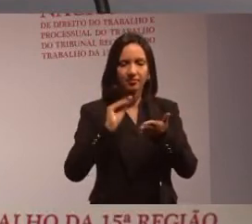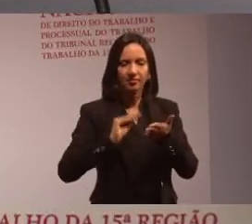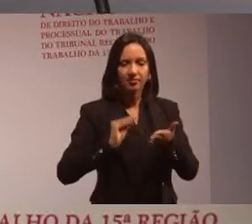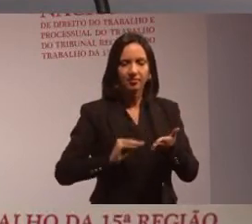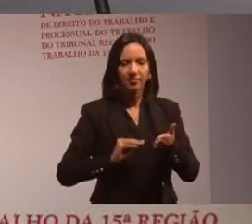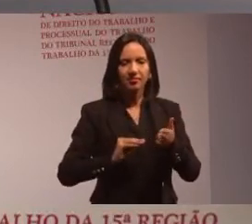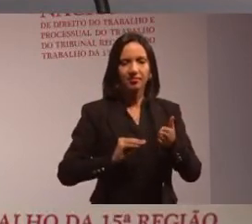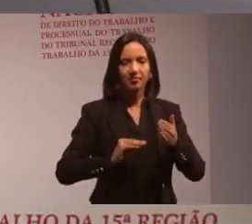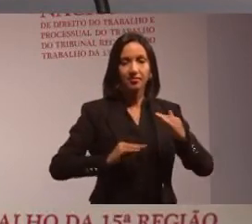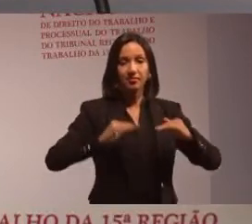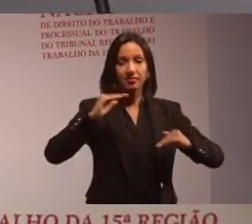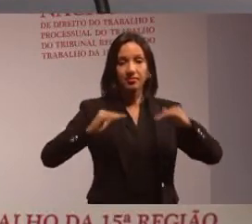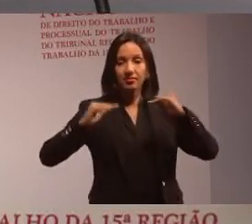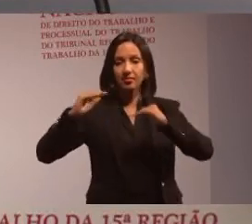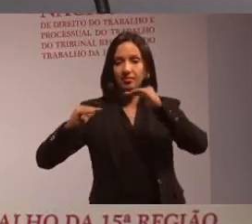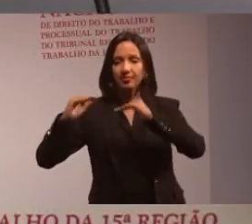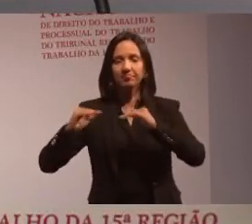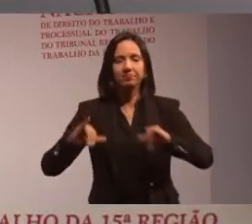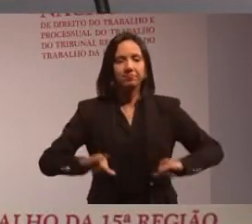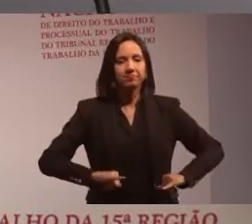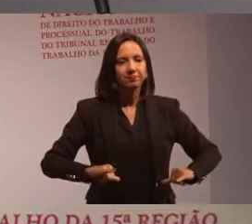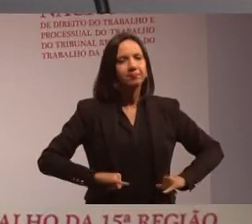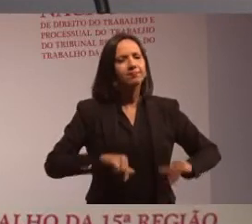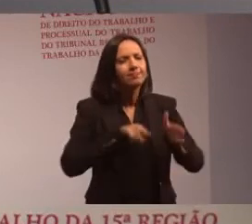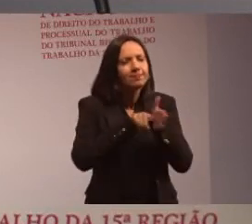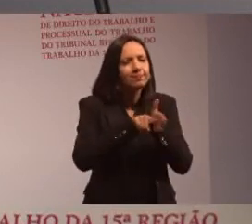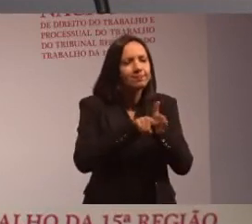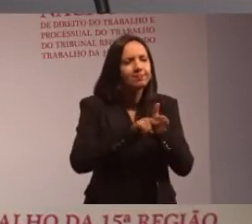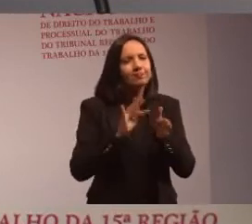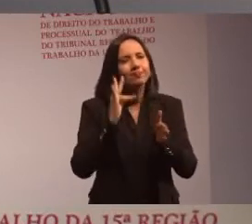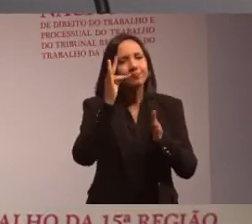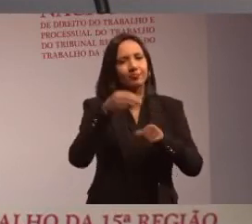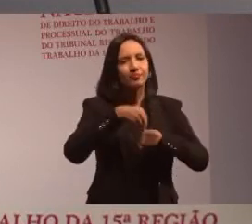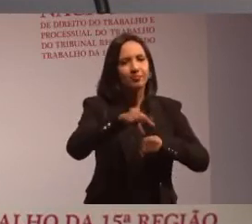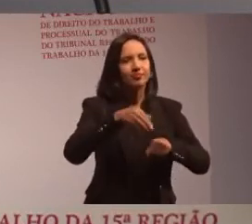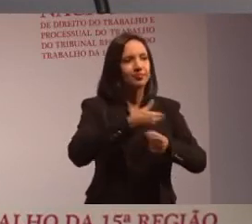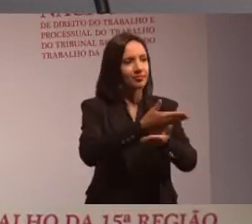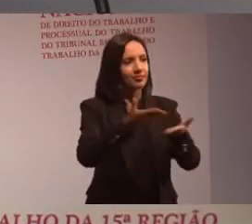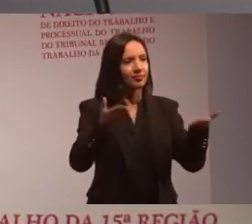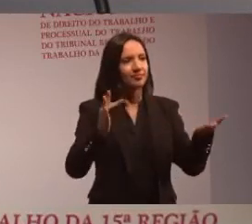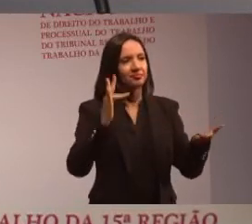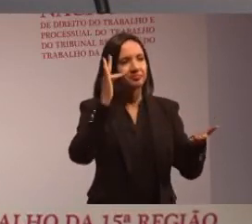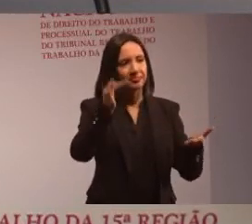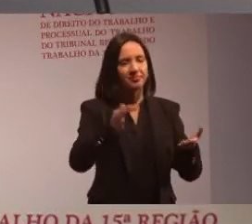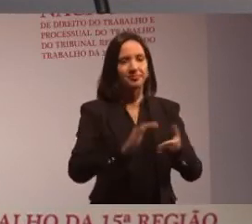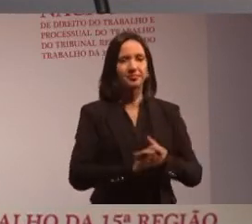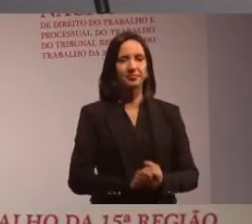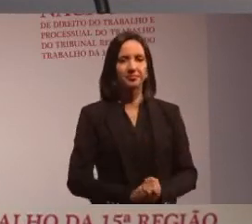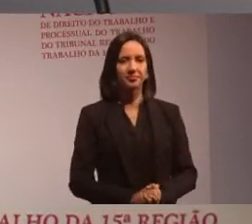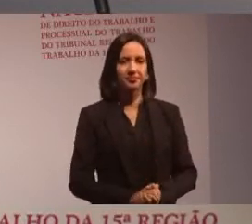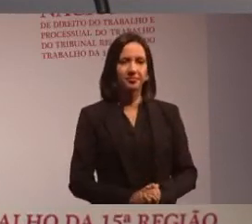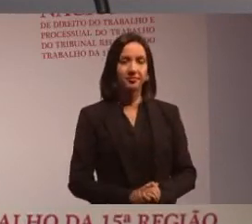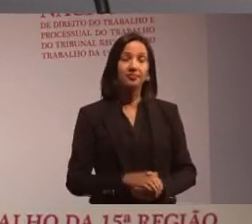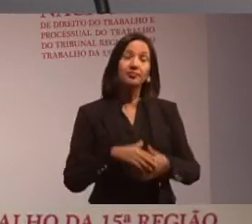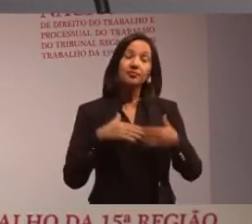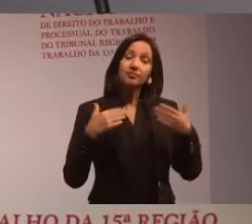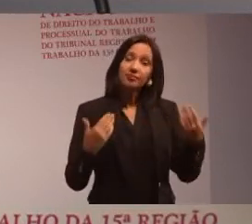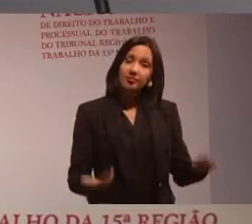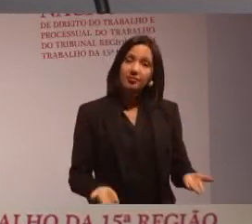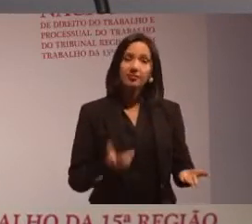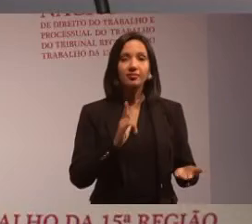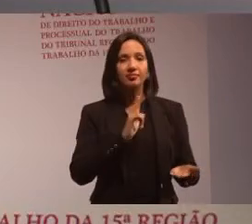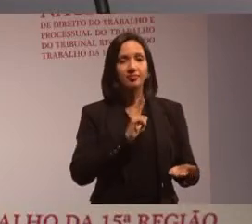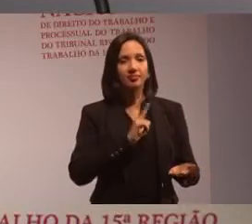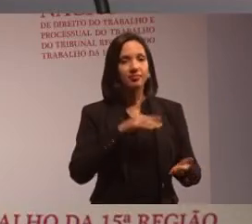e esses dados estão em análise e a gente espera que sejam compartilhados com vocês em breve. Bom, enquanto isso, o que